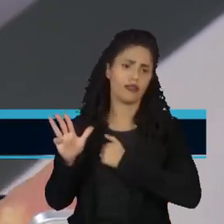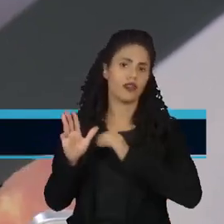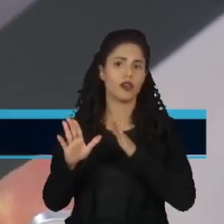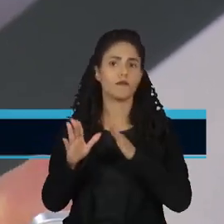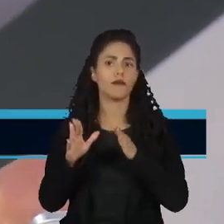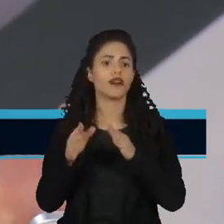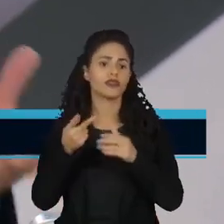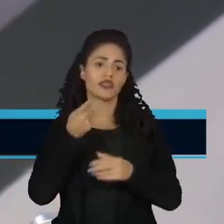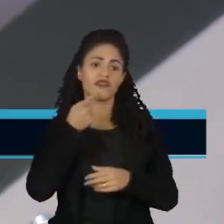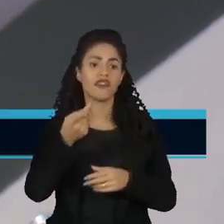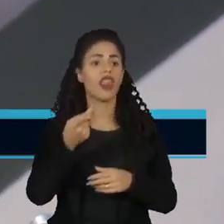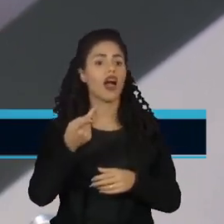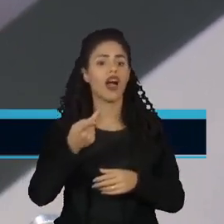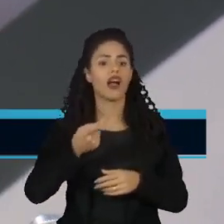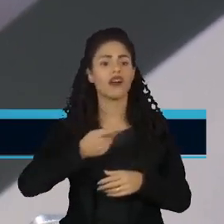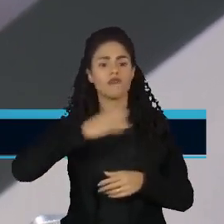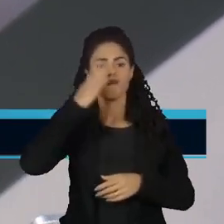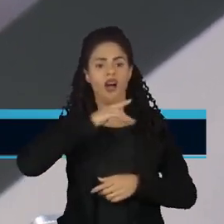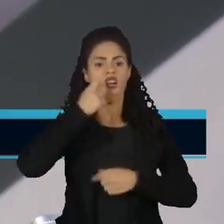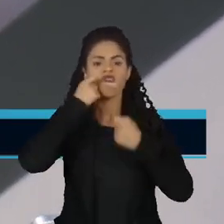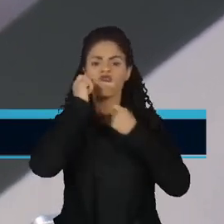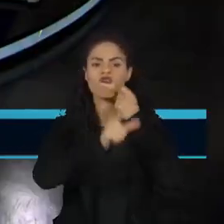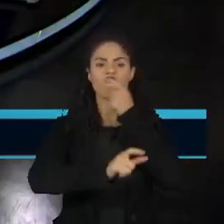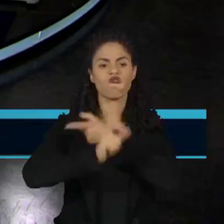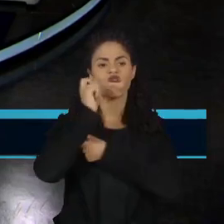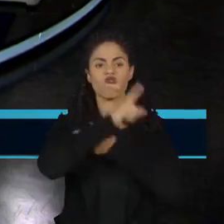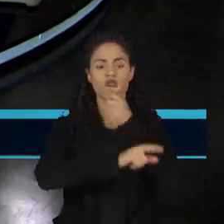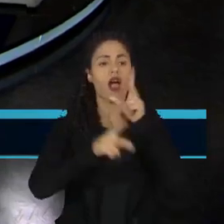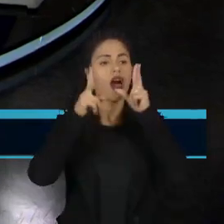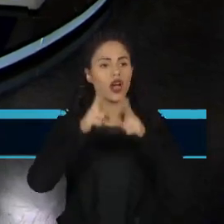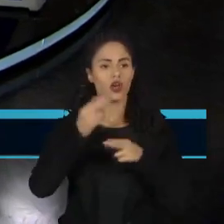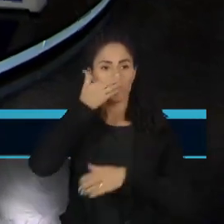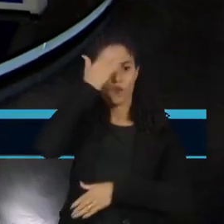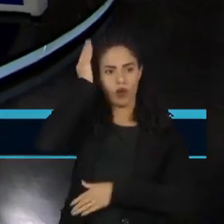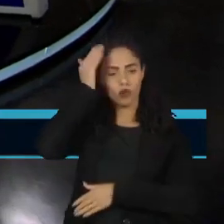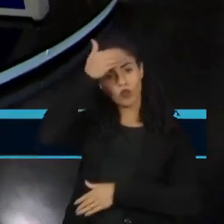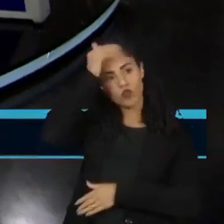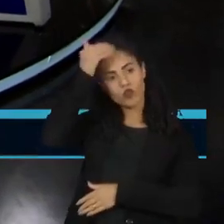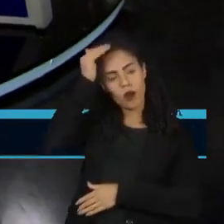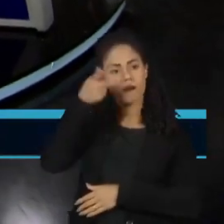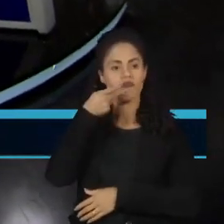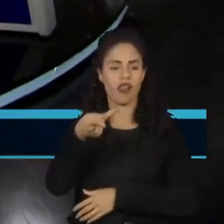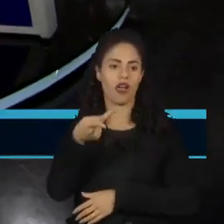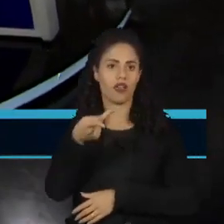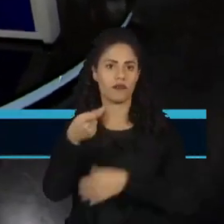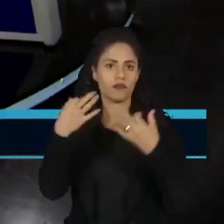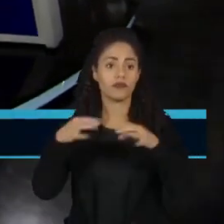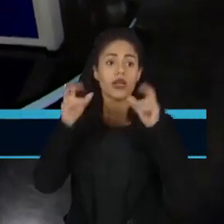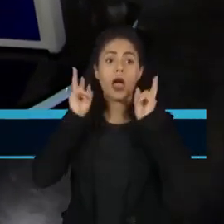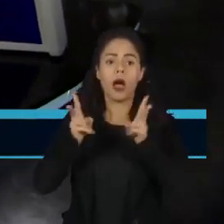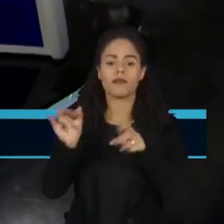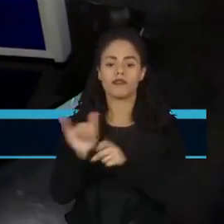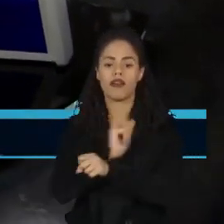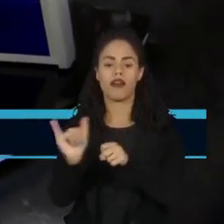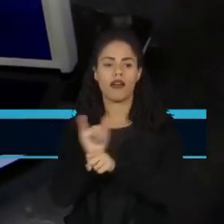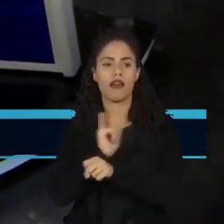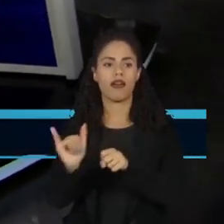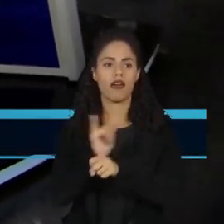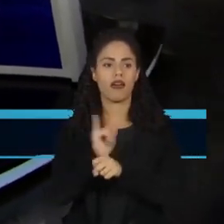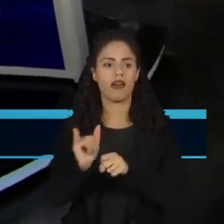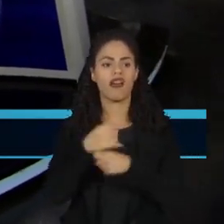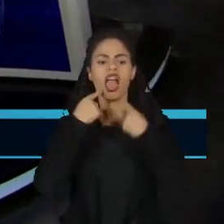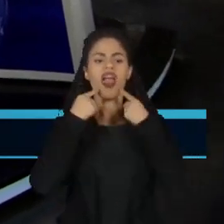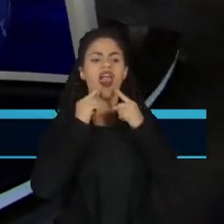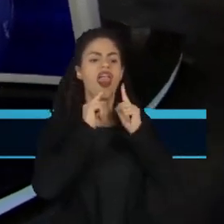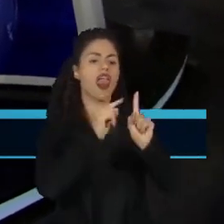mal dos juros. Assim como o Trump fazia. É curioso que Lula e Trump tenham a mesma estratégia. Fala mal do Banco Central